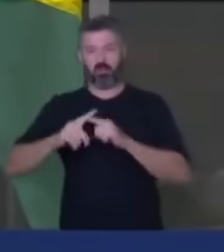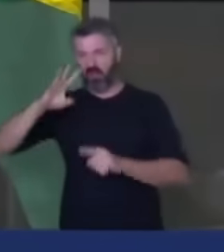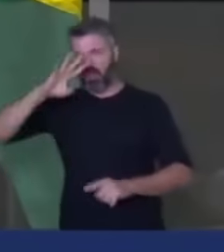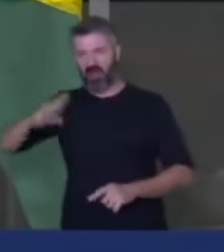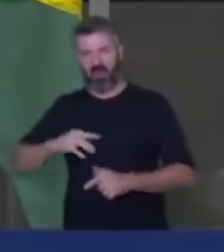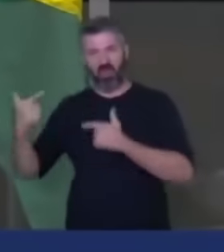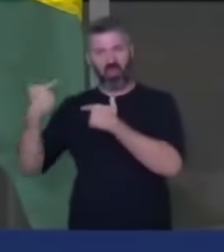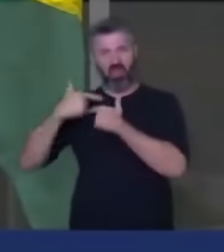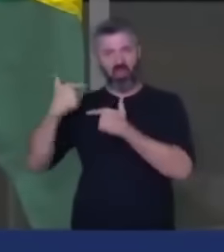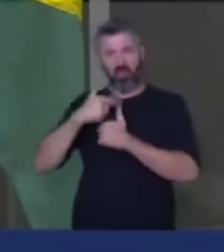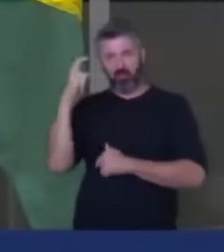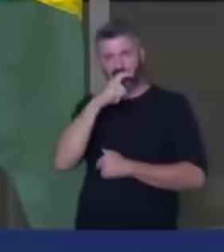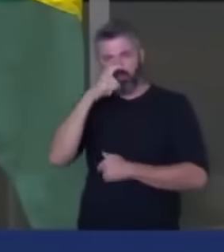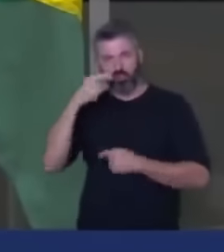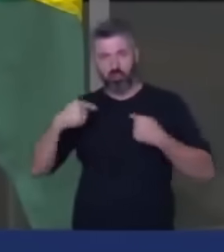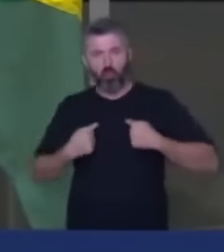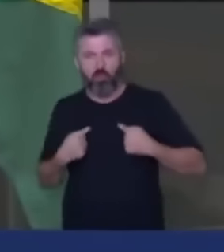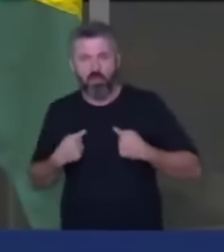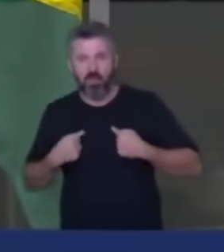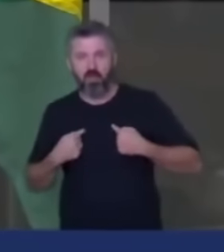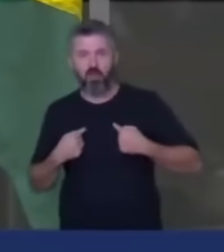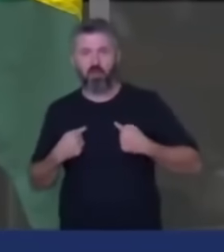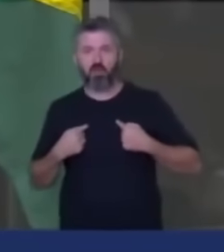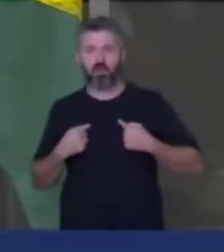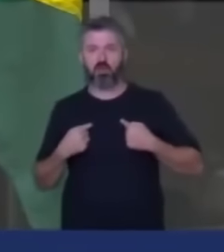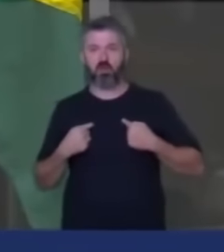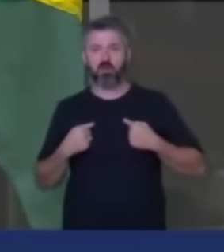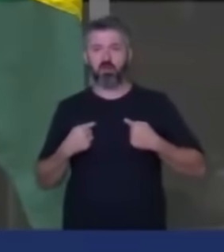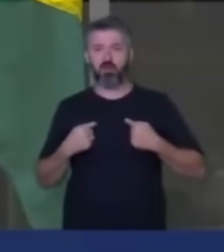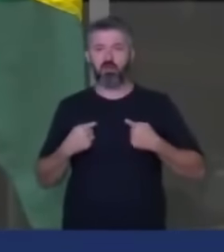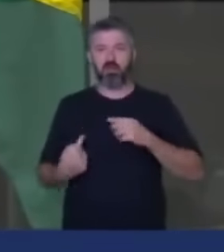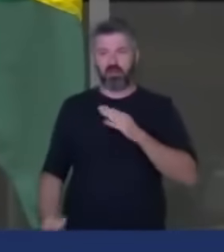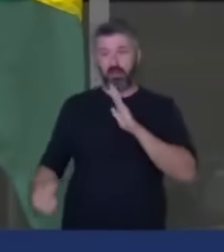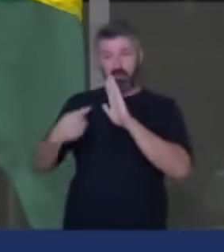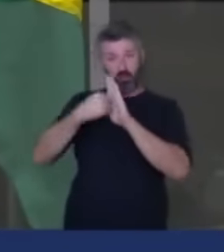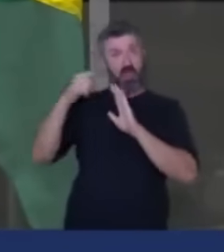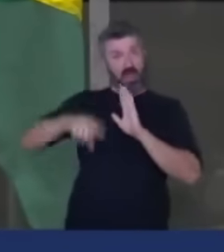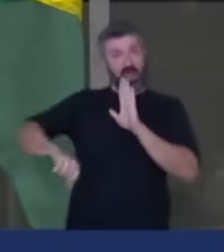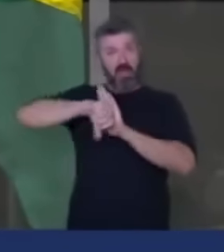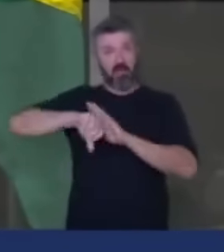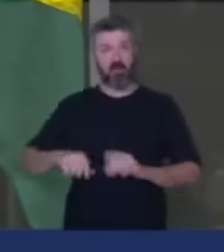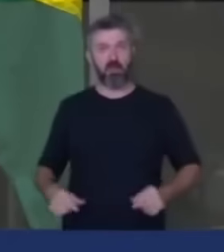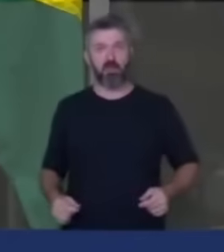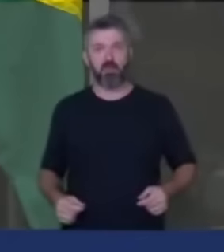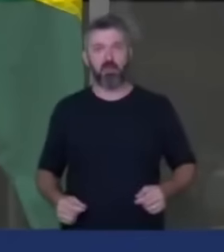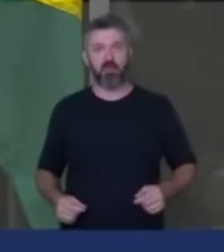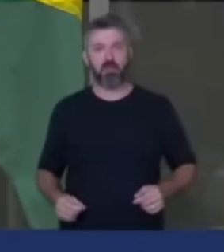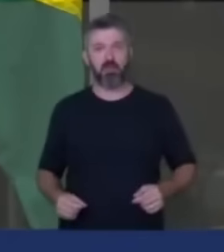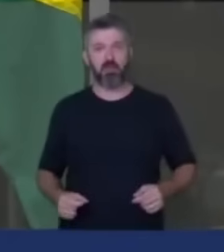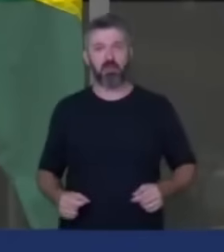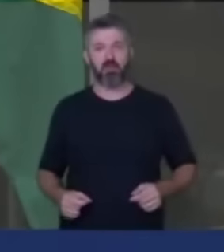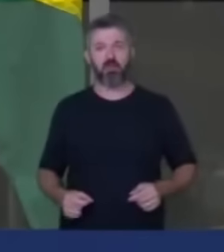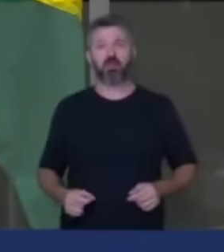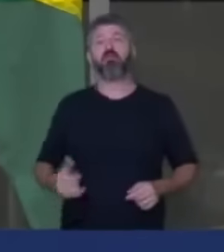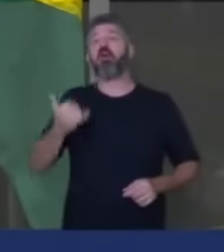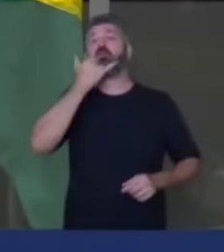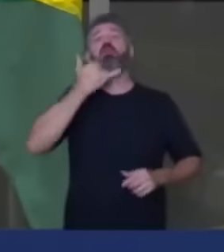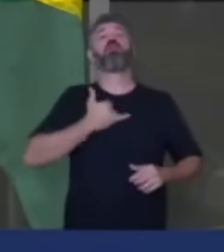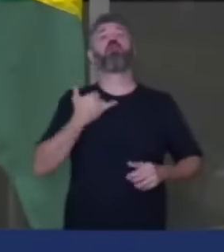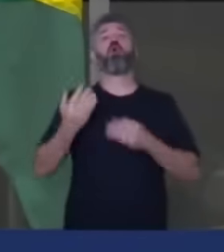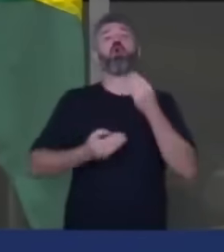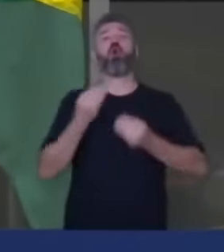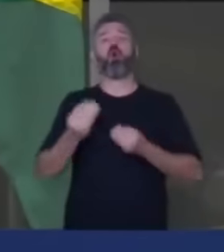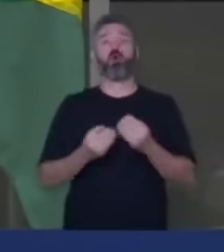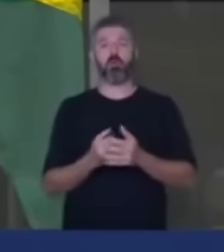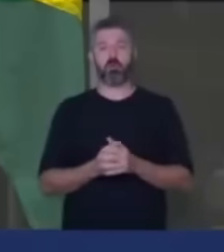informação denunciação caluniosa isso é crime e vai pedir desculpa como